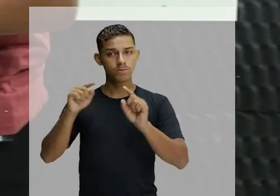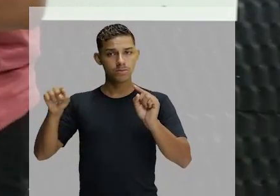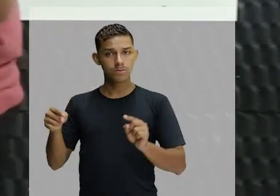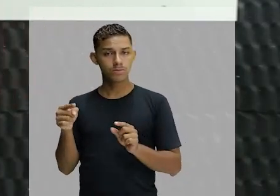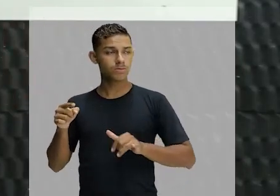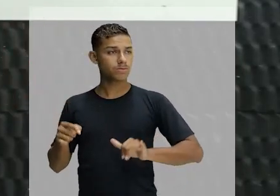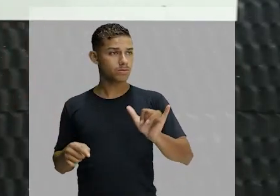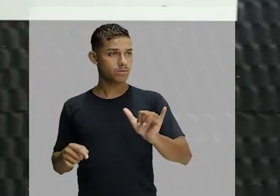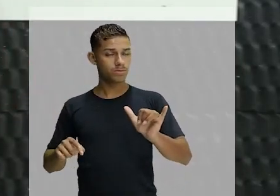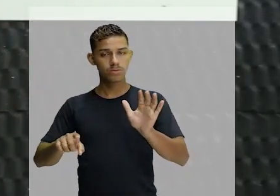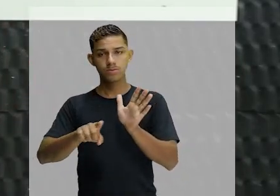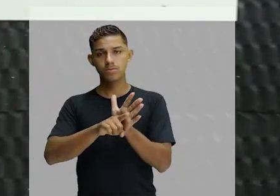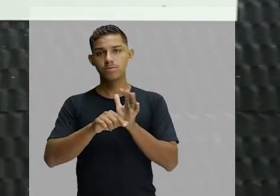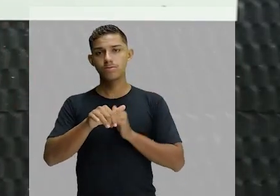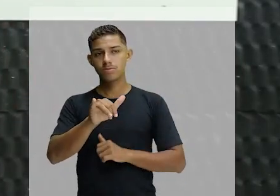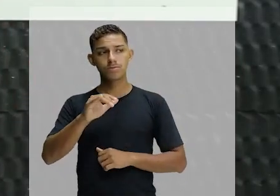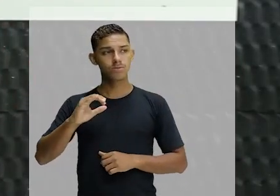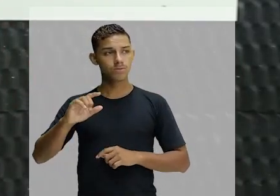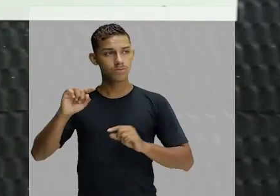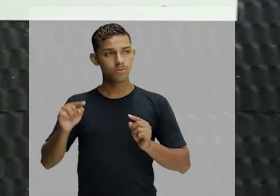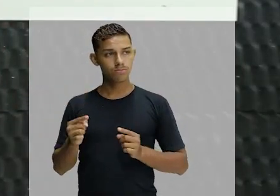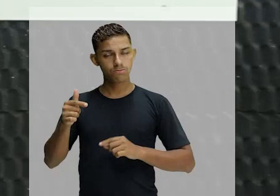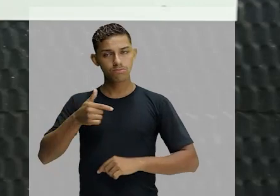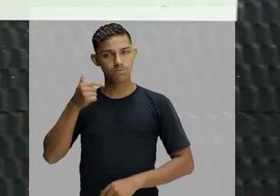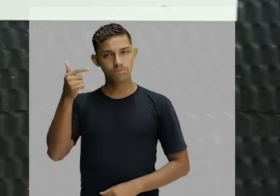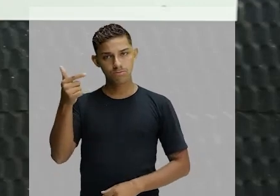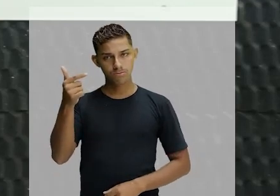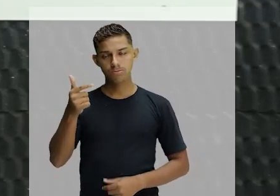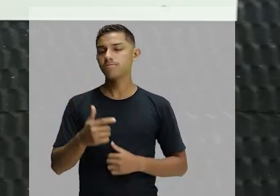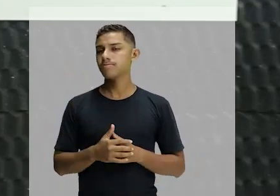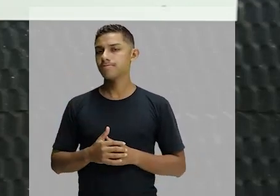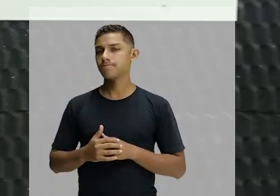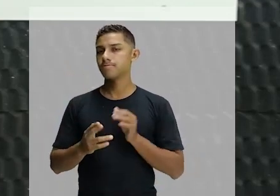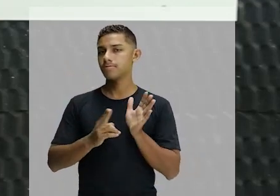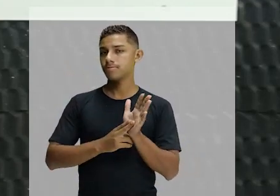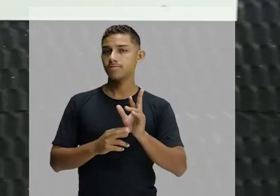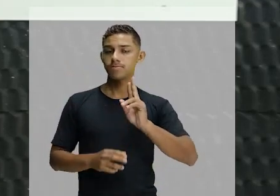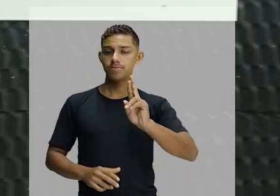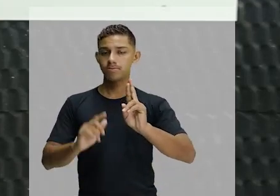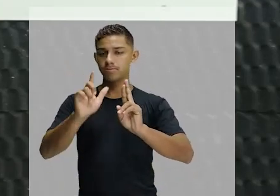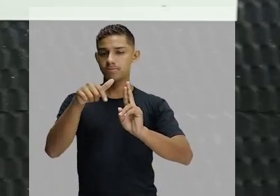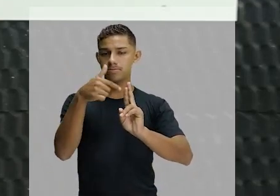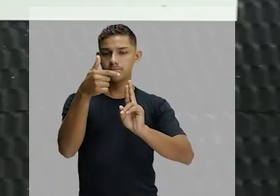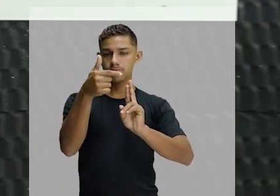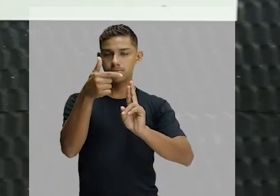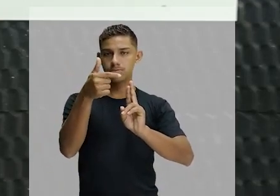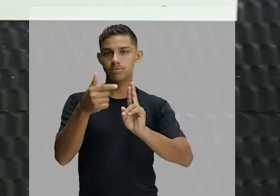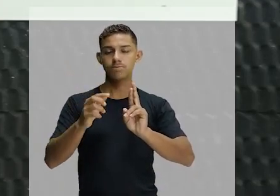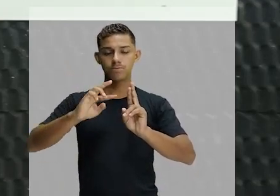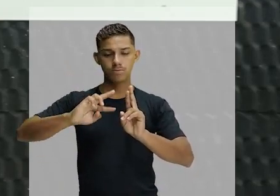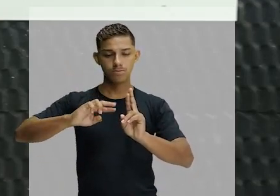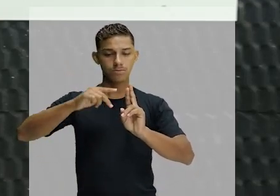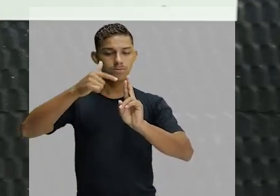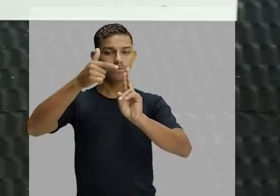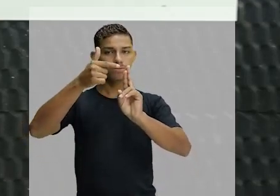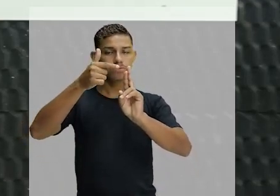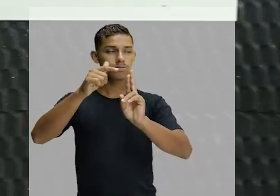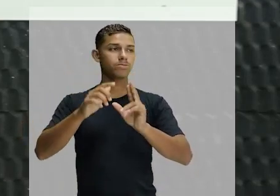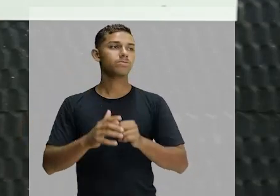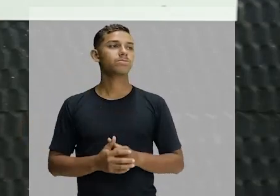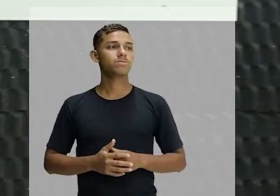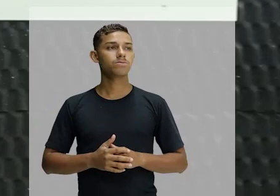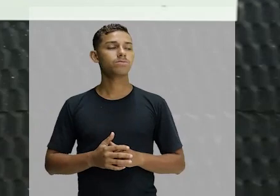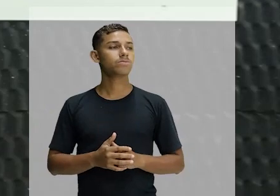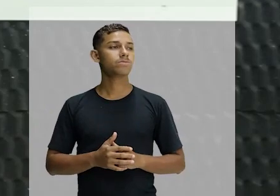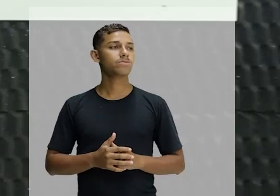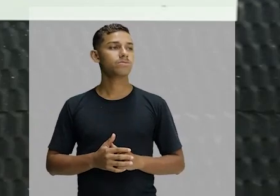circunferência. Tá? Para você encontrar a equação reduzida da circunferência, basta você substituir aqui as